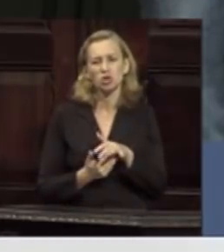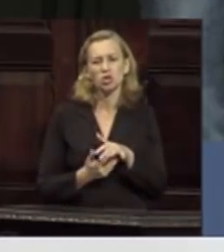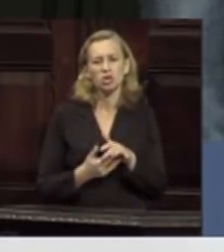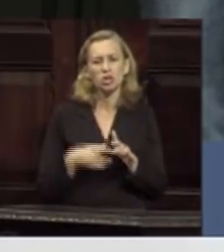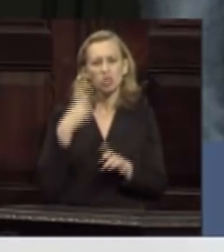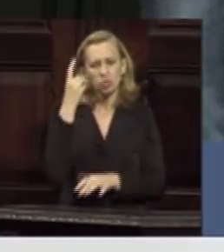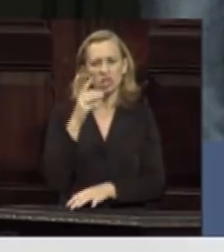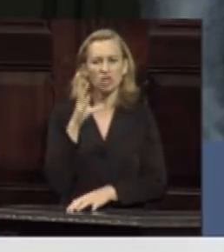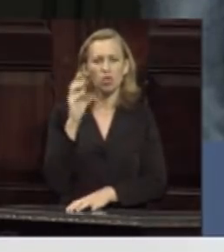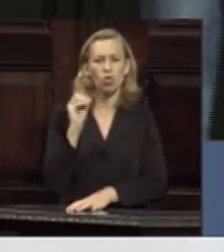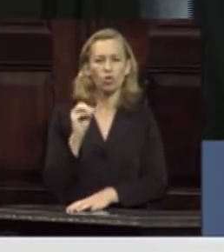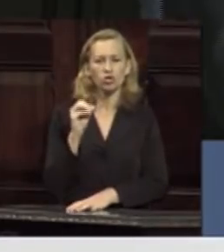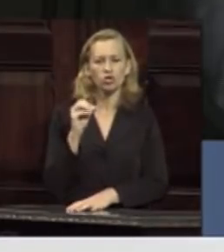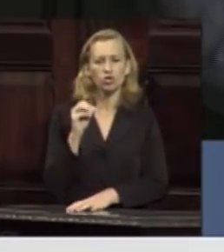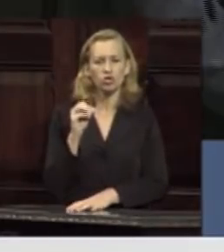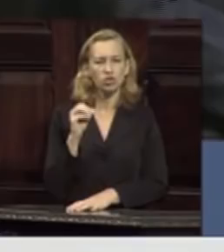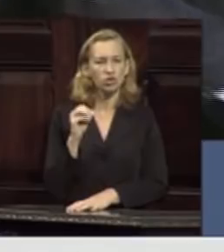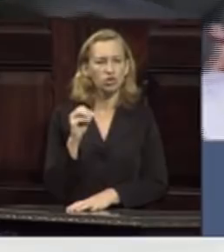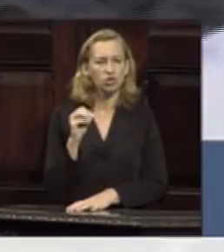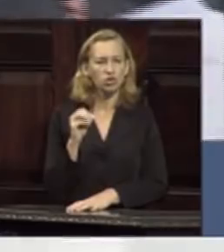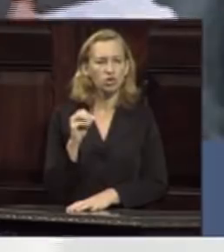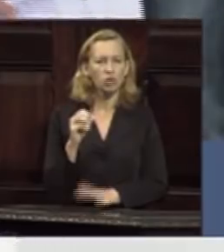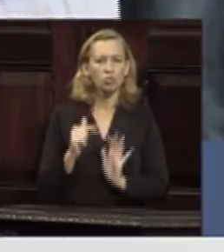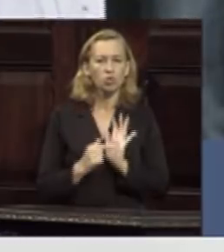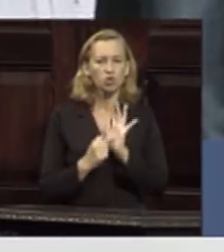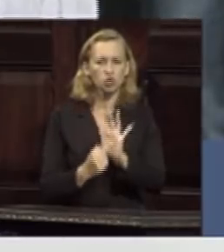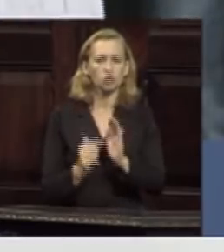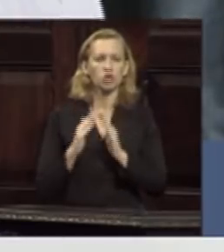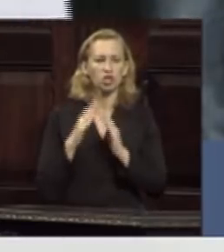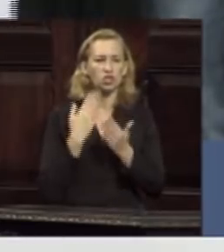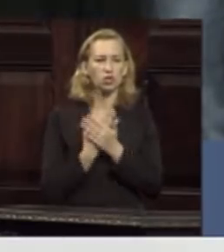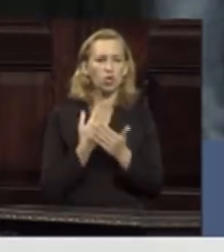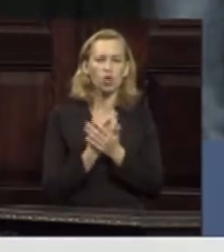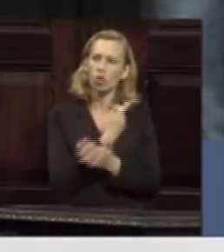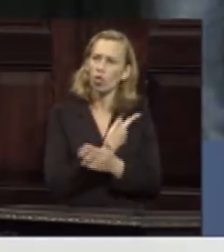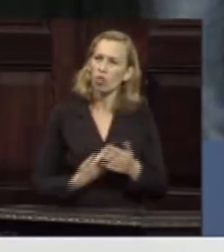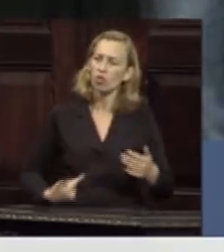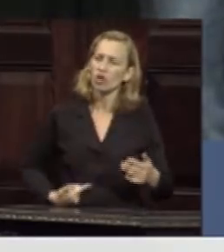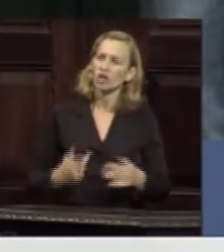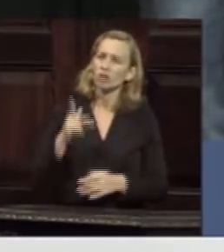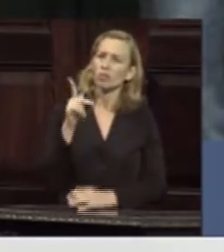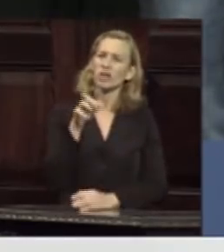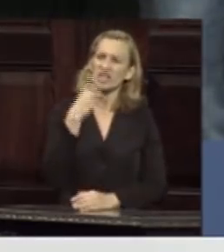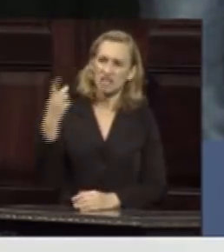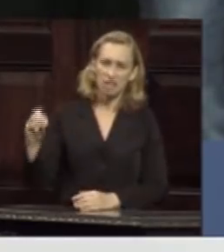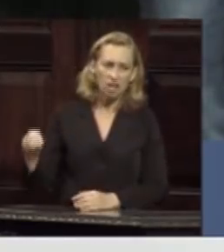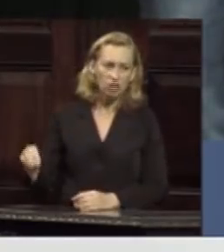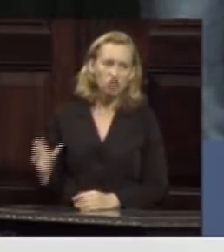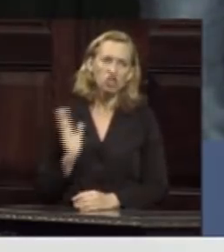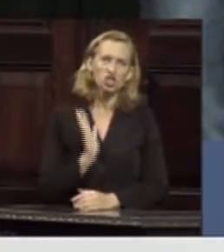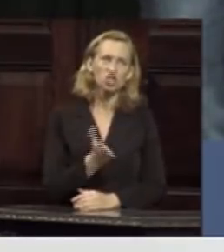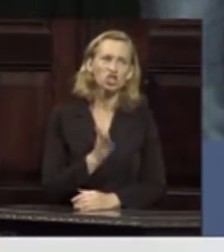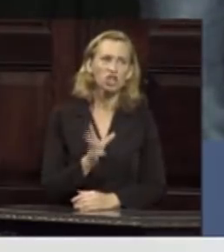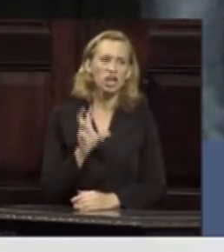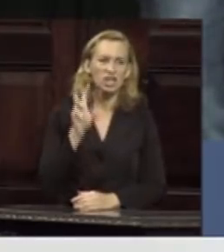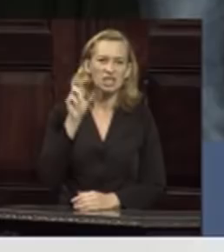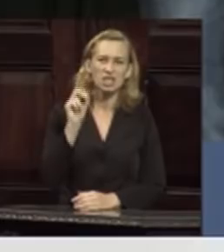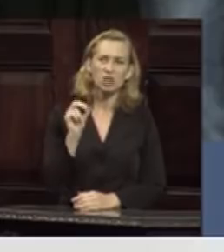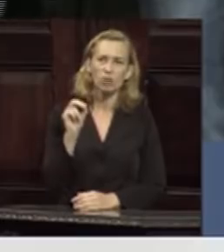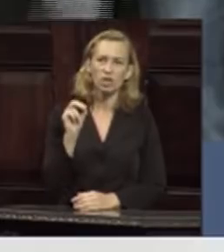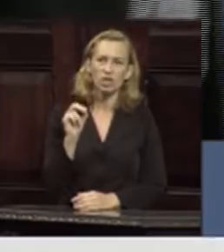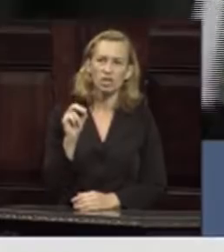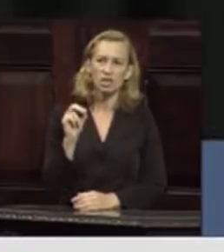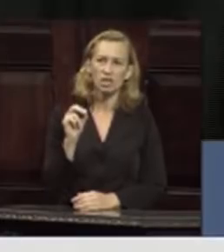discussão no Colégio de Líderes, os governos que sucederam de Cabral e Pezão já pegaram 600 milhões em